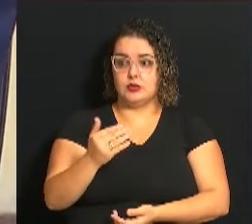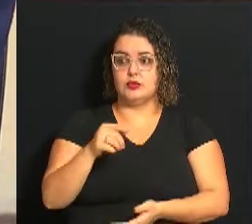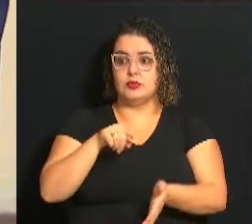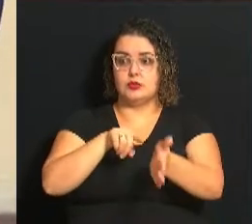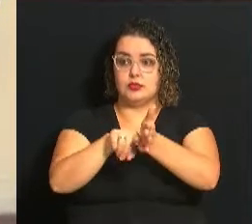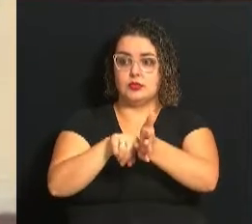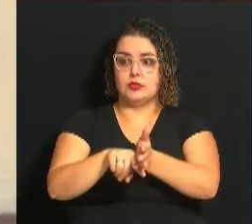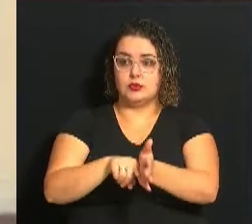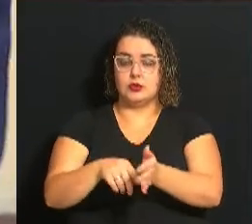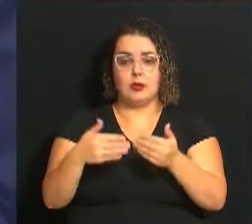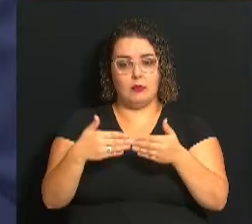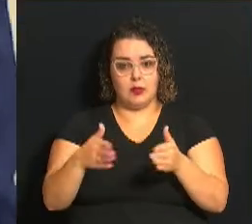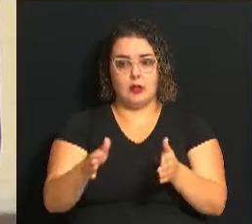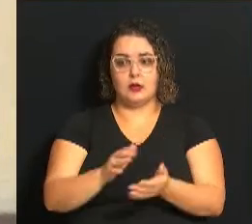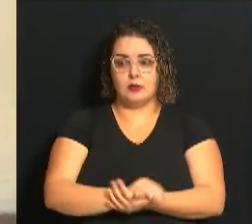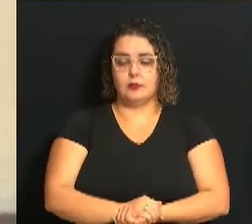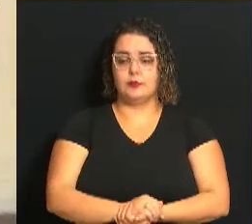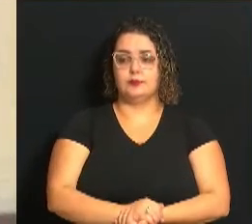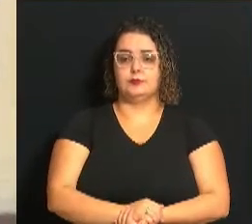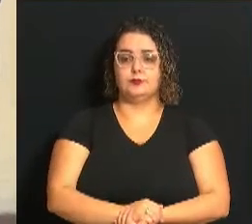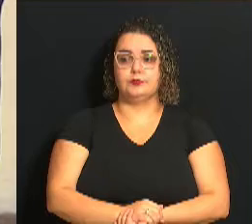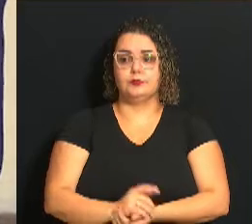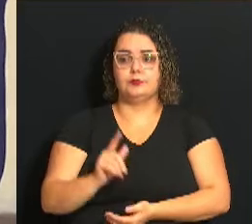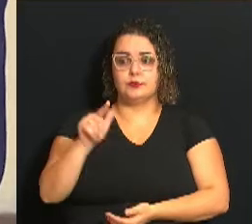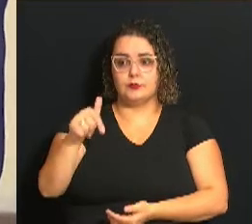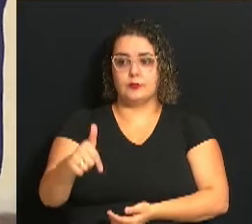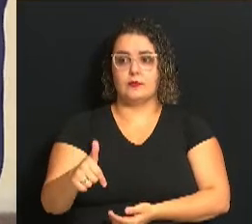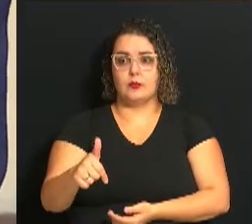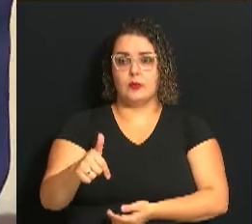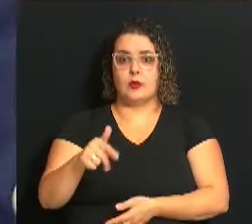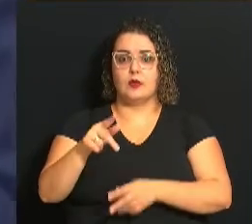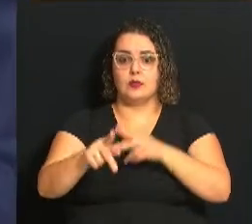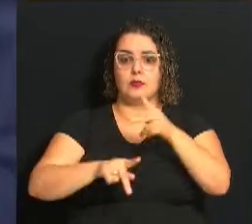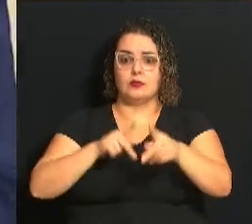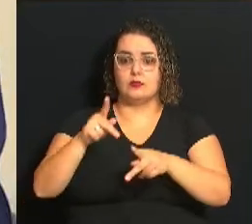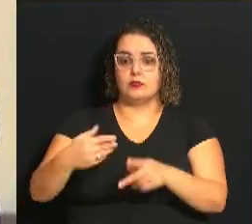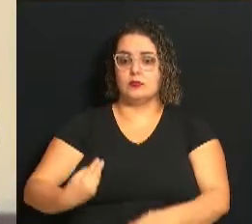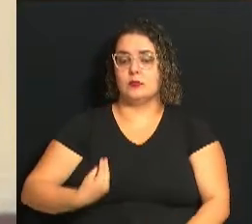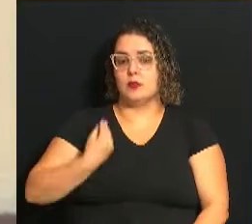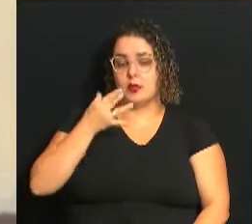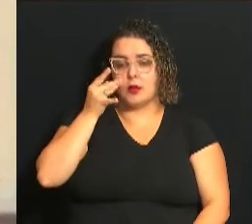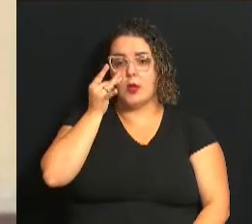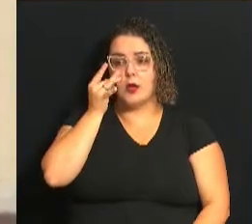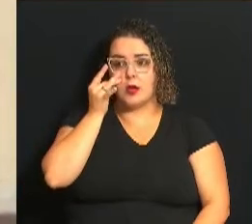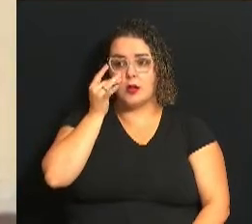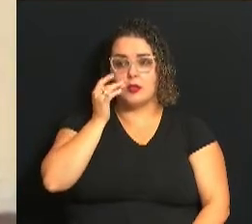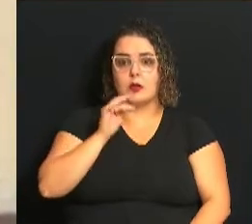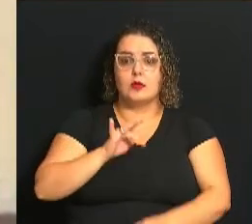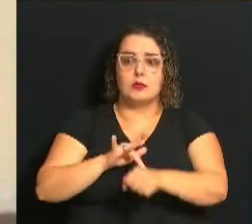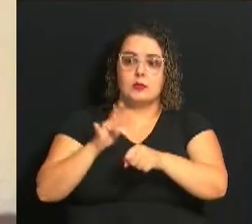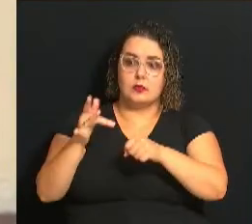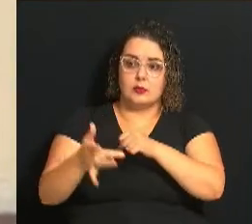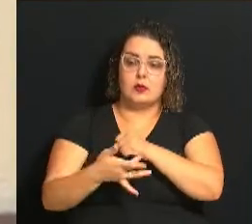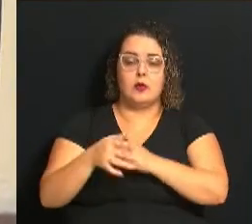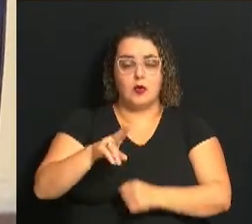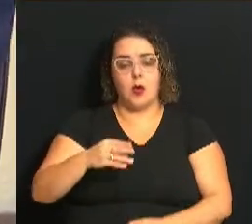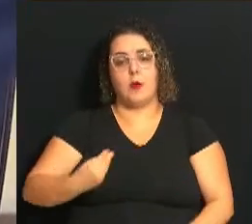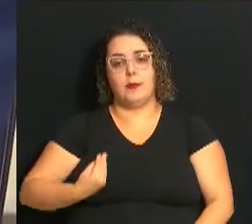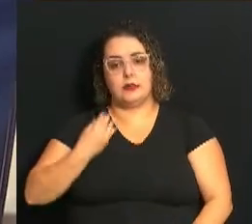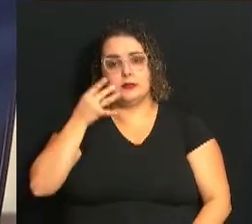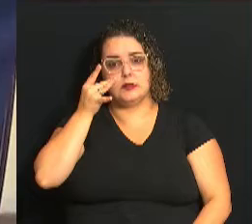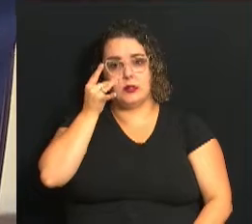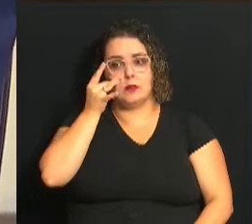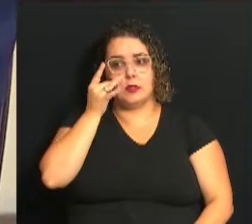tá bom? E, posteriormente, a população e o público, através das redes sociais ou presencialmente, e a